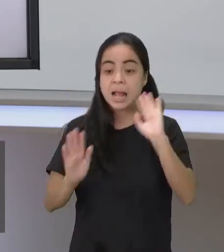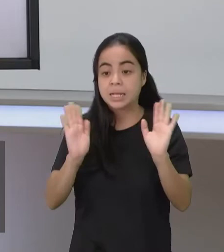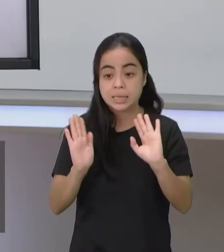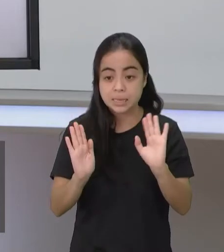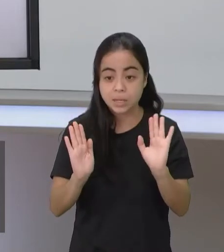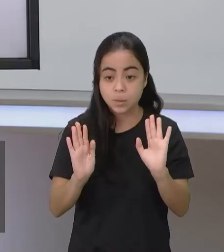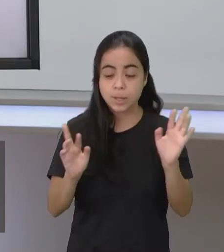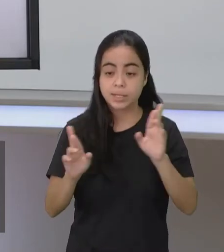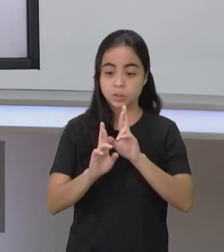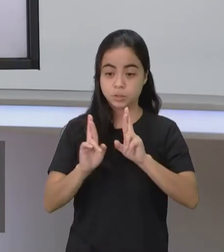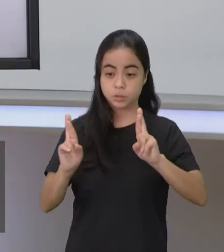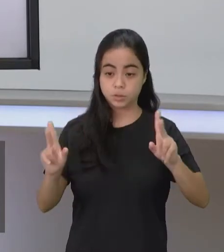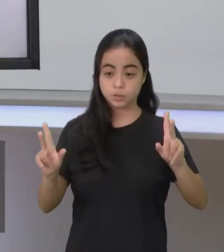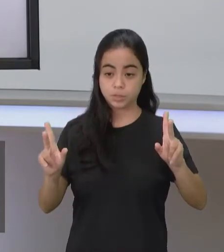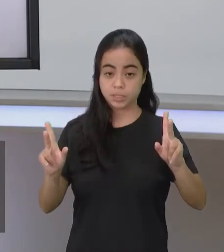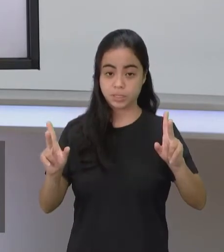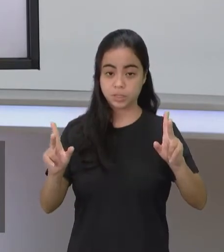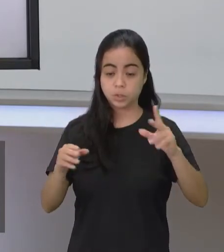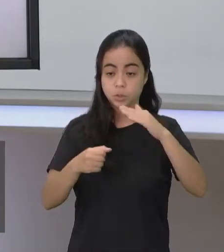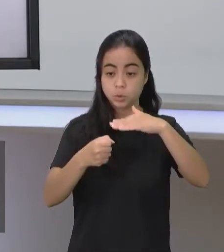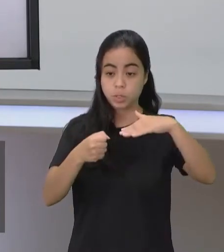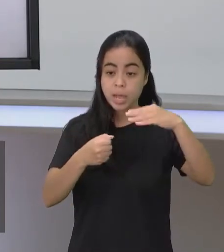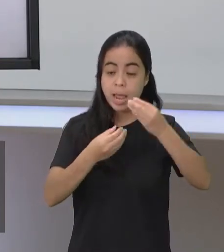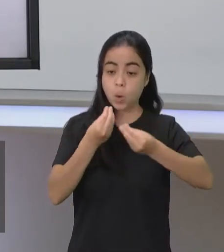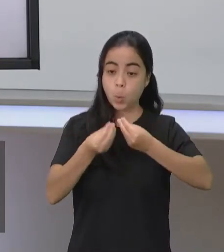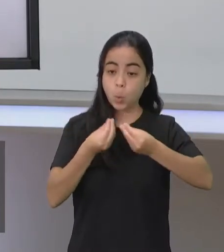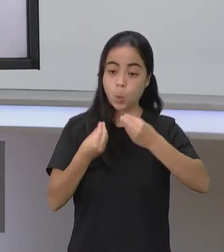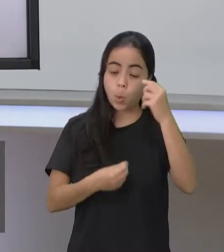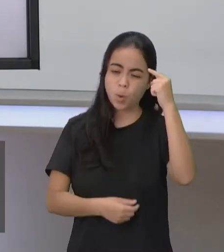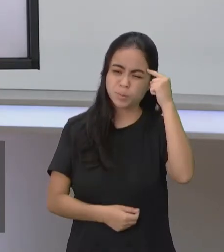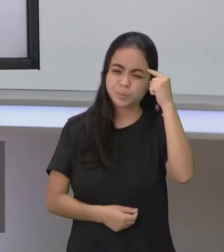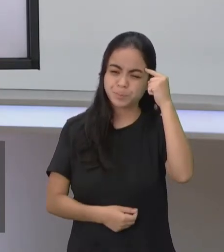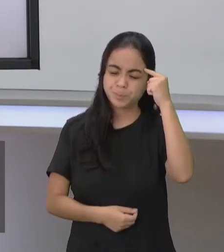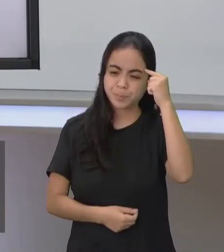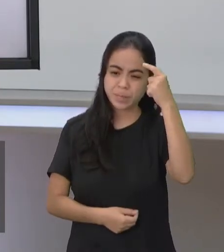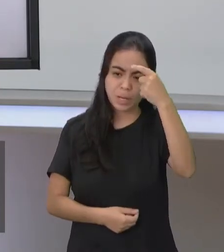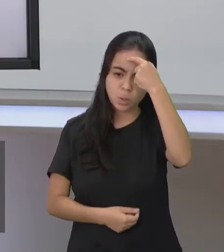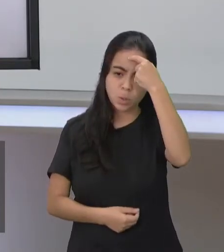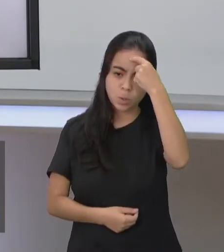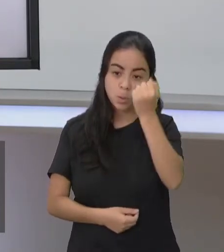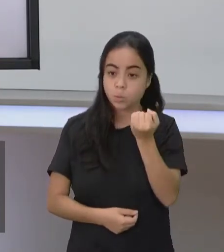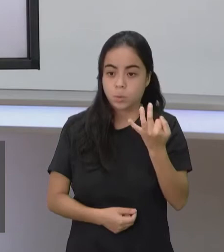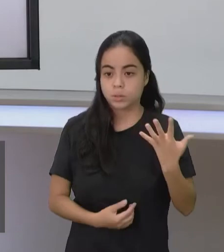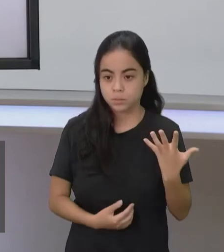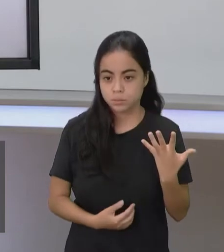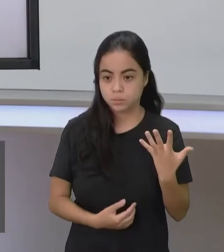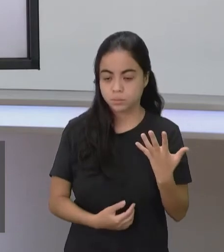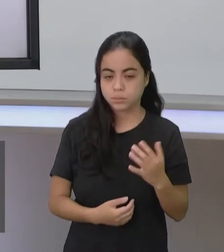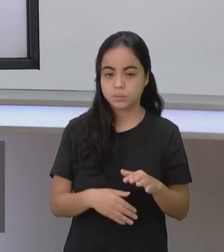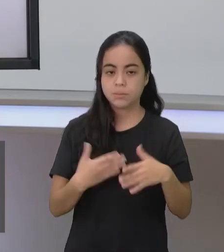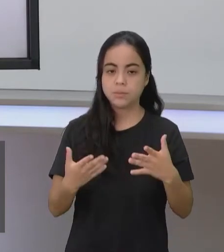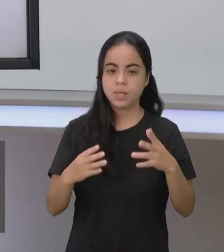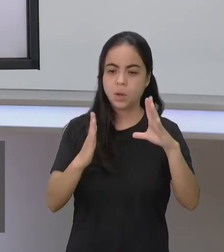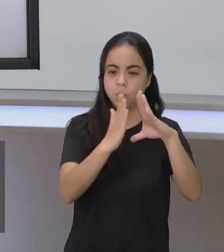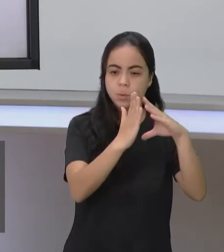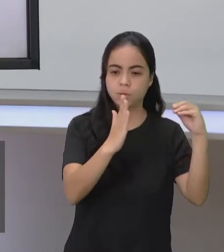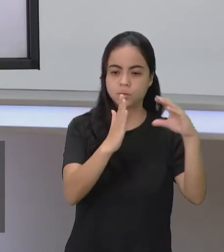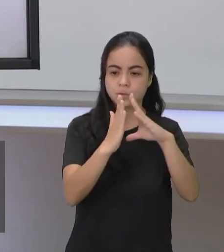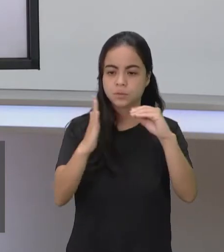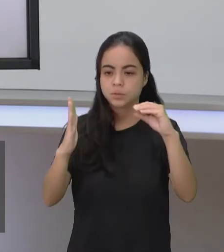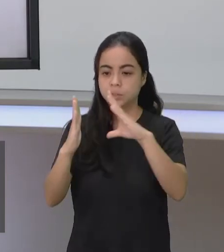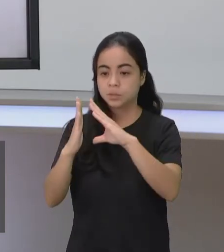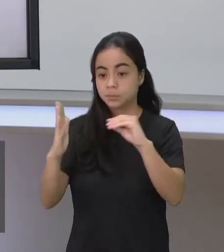O diferencial é o nível desse pensante, é o nível de consciência que ele tem. Então ele vai ver padrões, ele vai